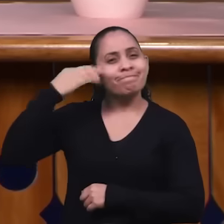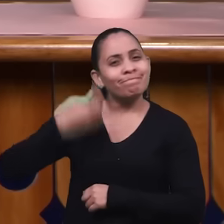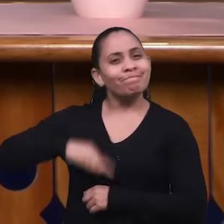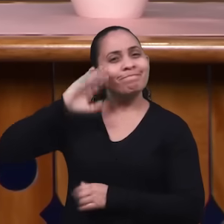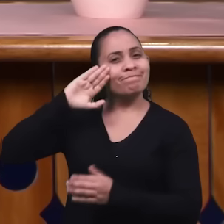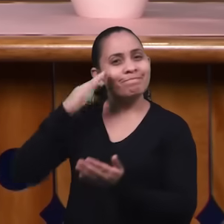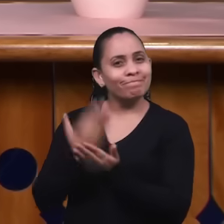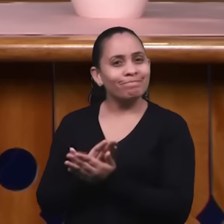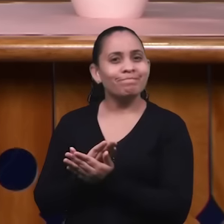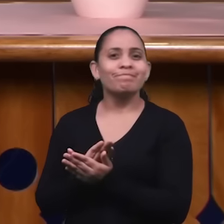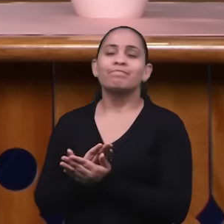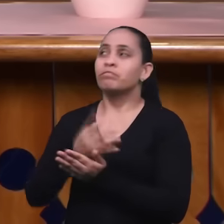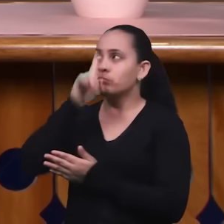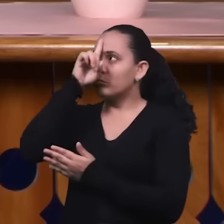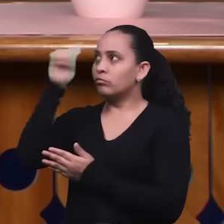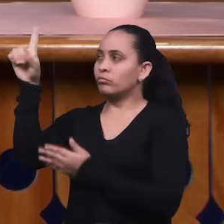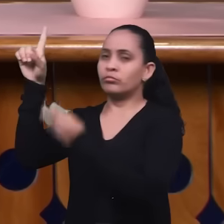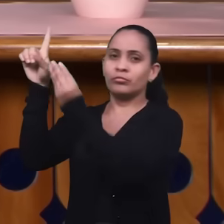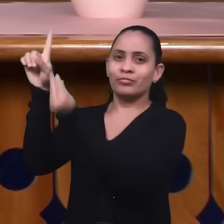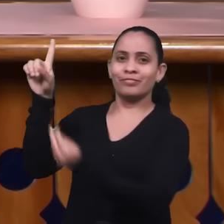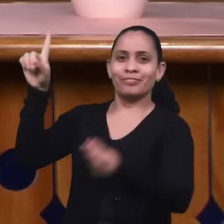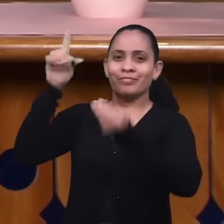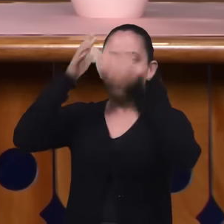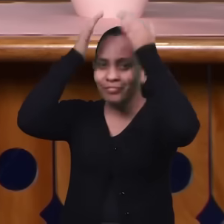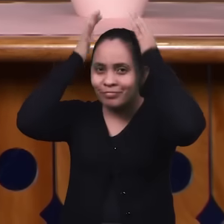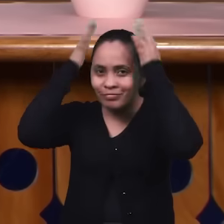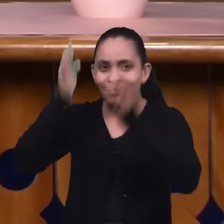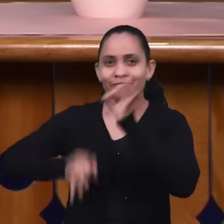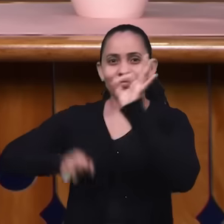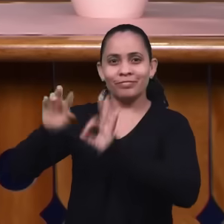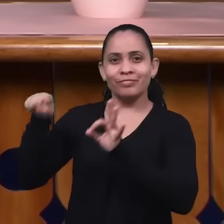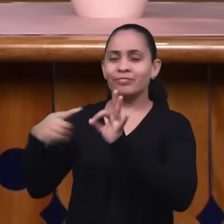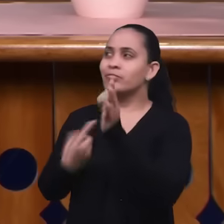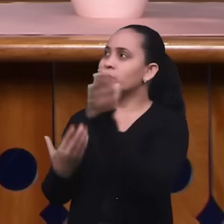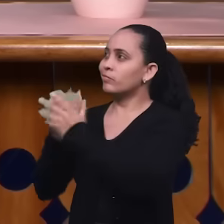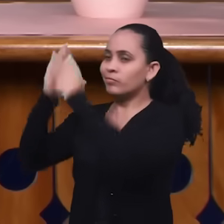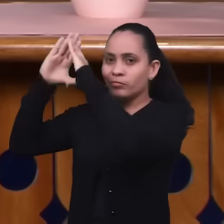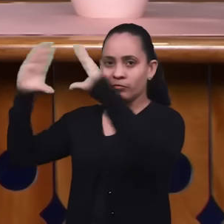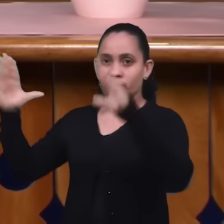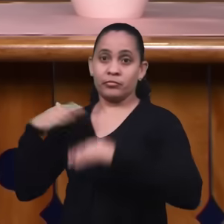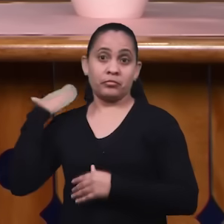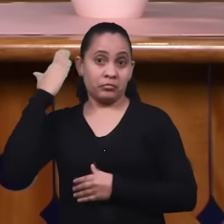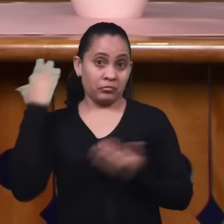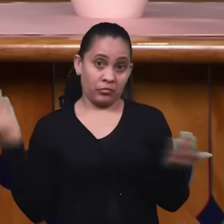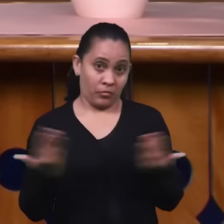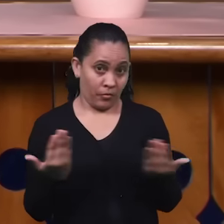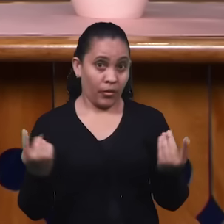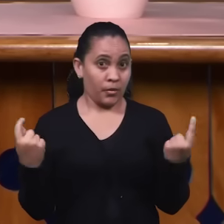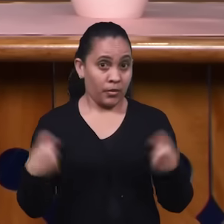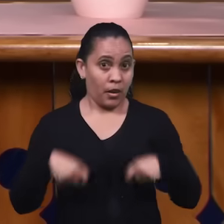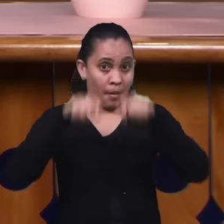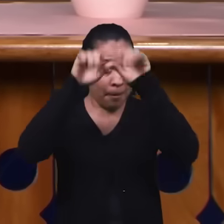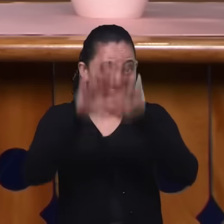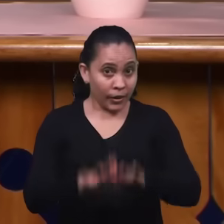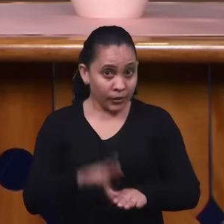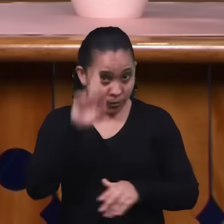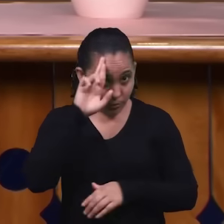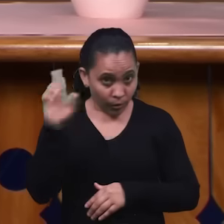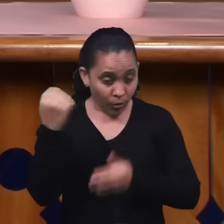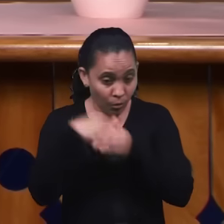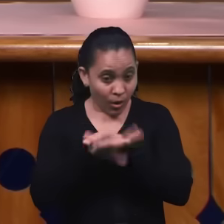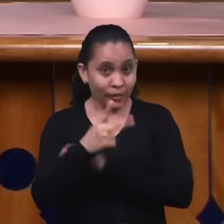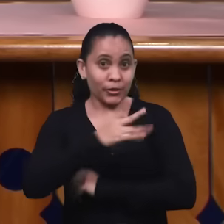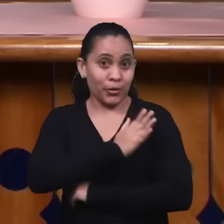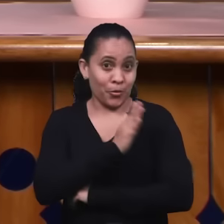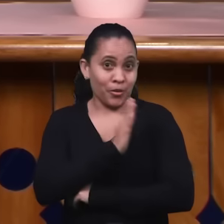da justiça e que estaremos para sempre com o Senhor na eternidade. Então essa palavra para os jovens, olha, guarda o que tens, aquilo que o Senhor tem te dado, guarda,